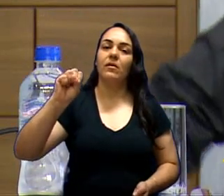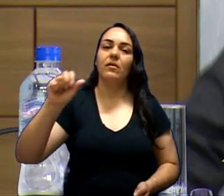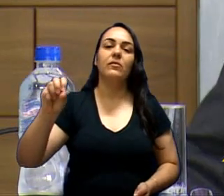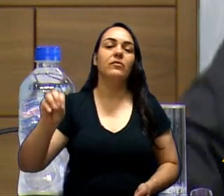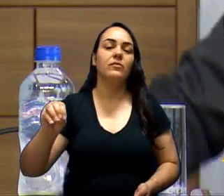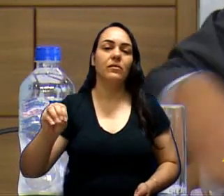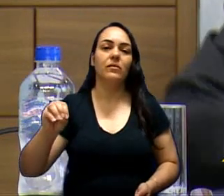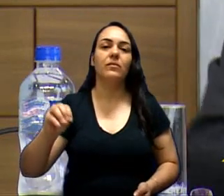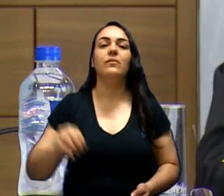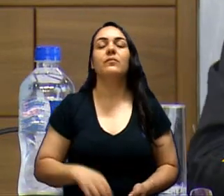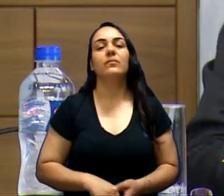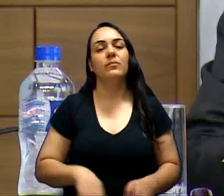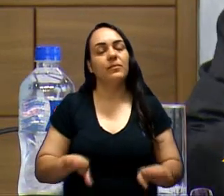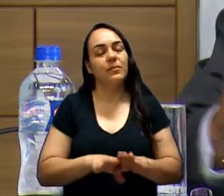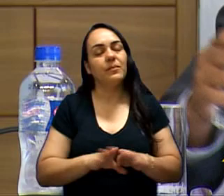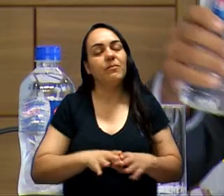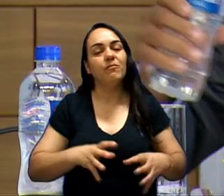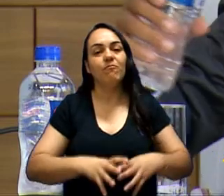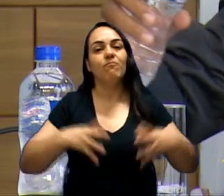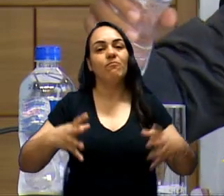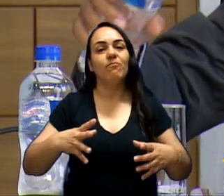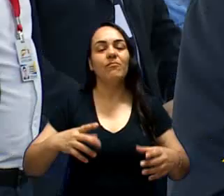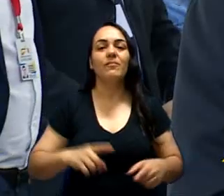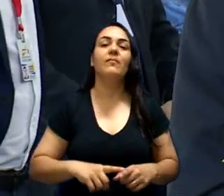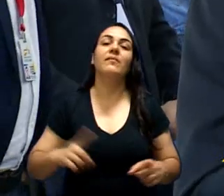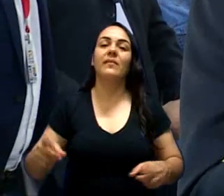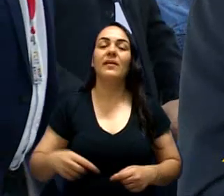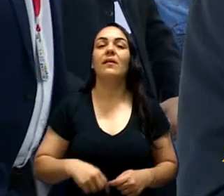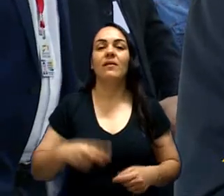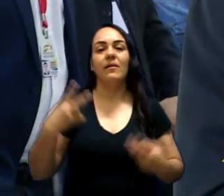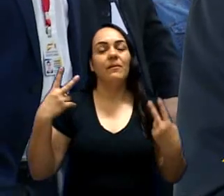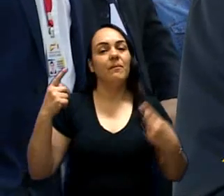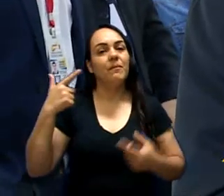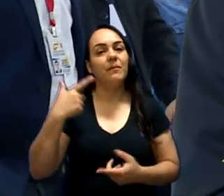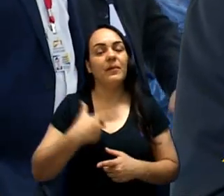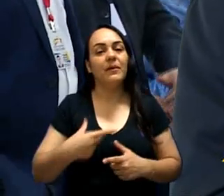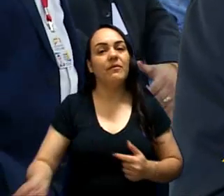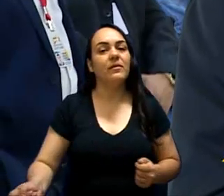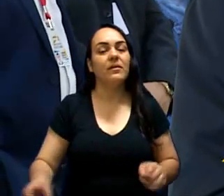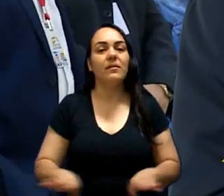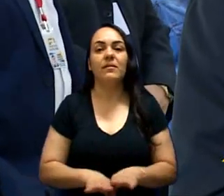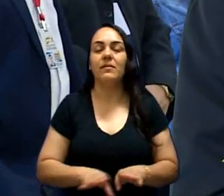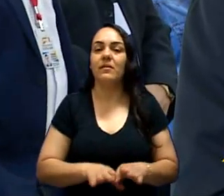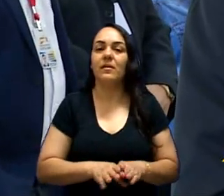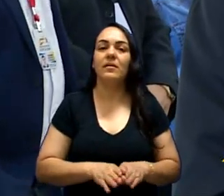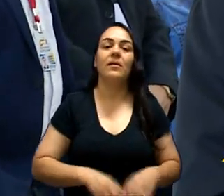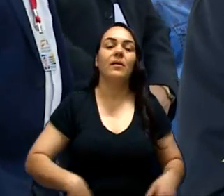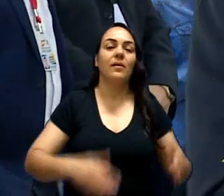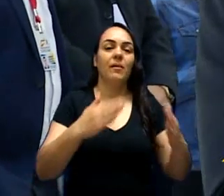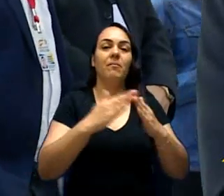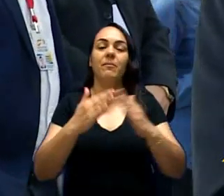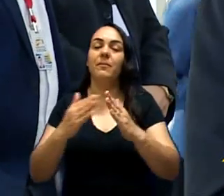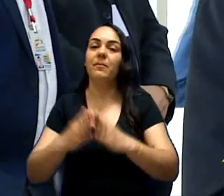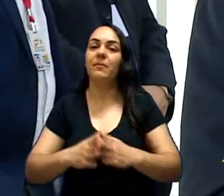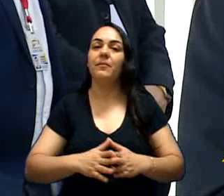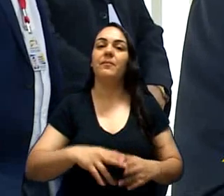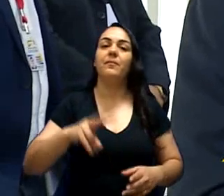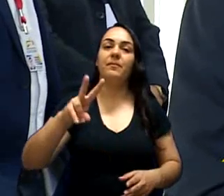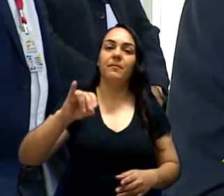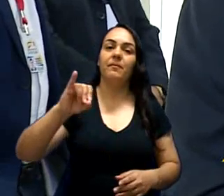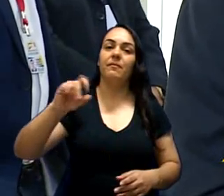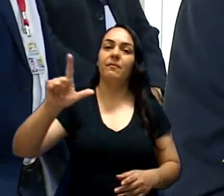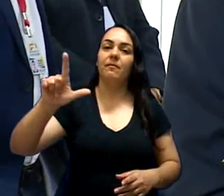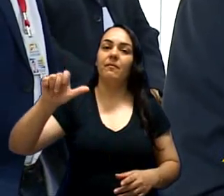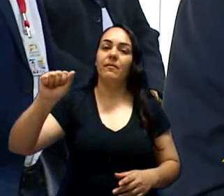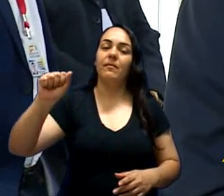aqui. Grande liderança. 2021. Se Deus quiser. Grande liderança comunitária da Vila Helena, de Ascências. Foi aniversário dele no